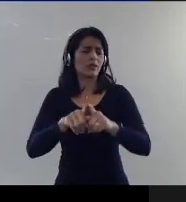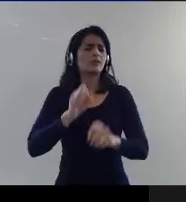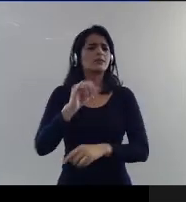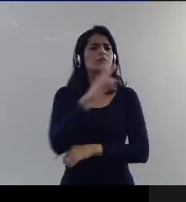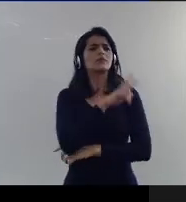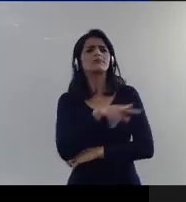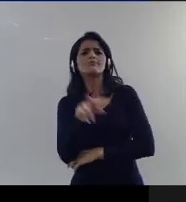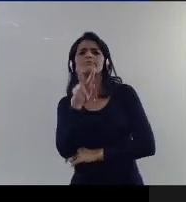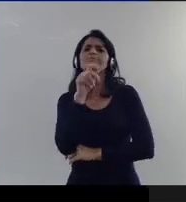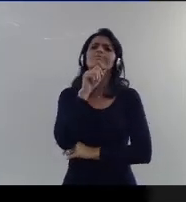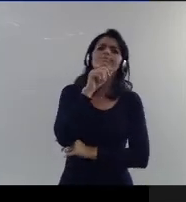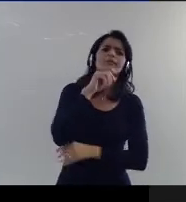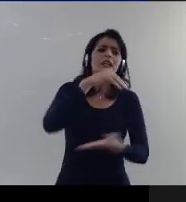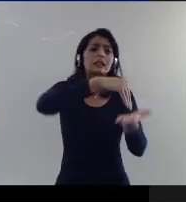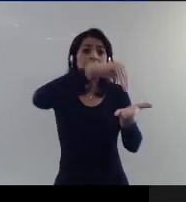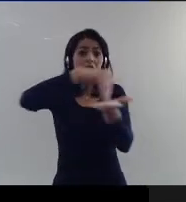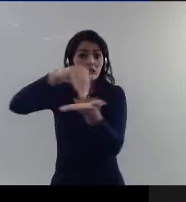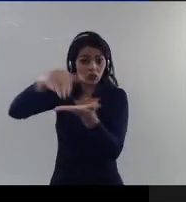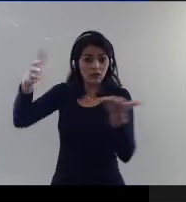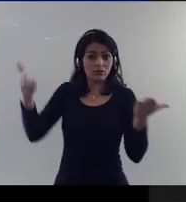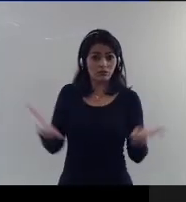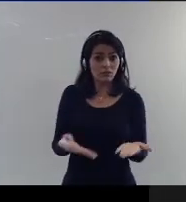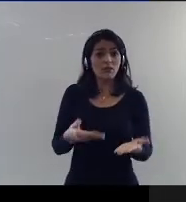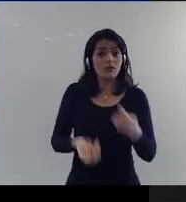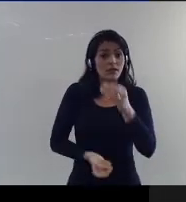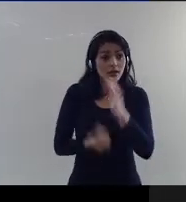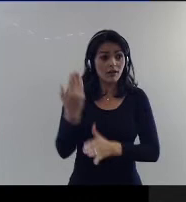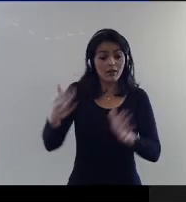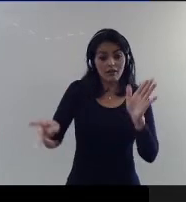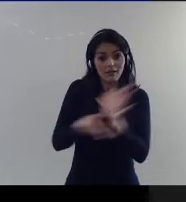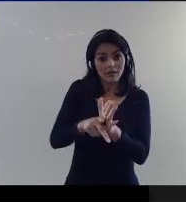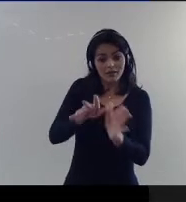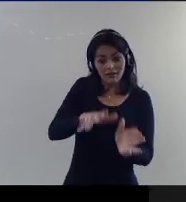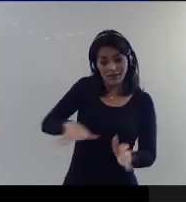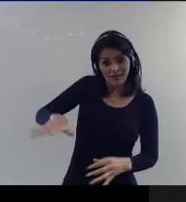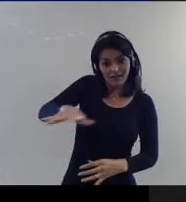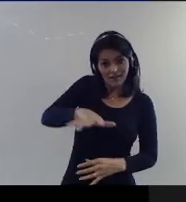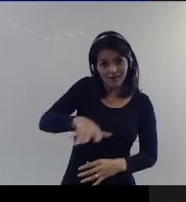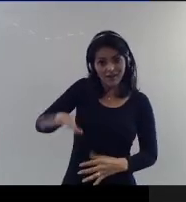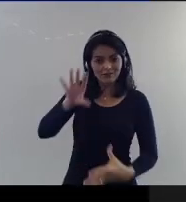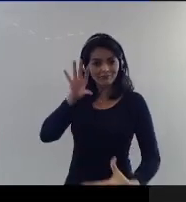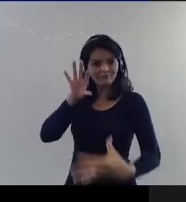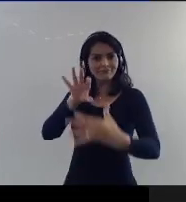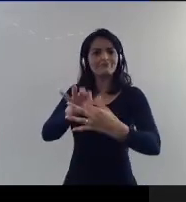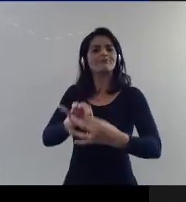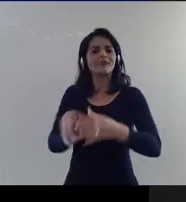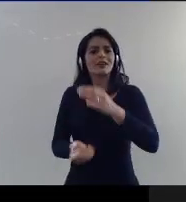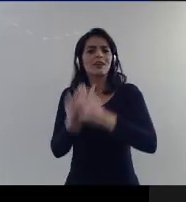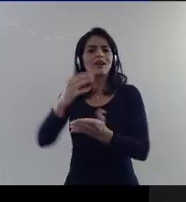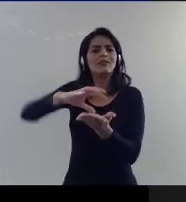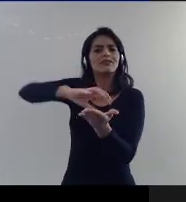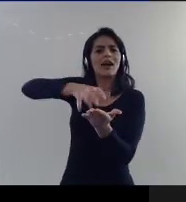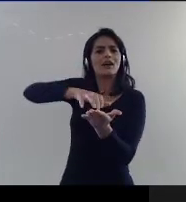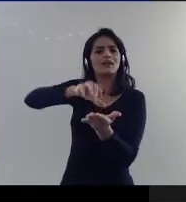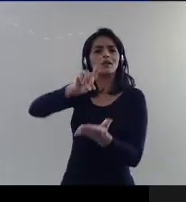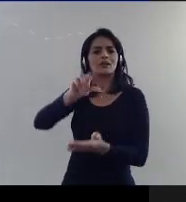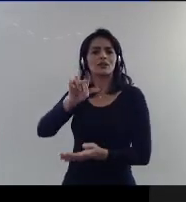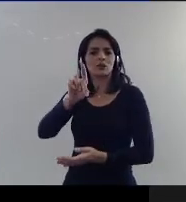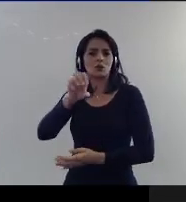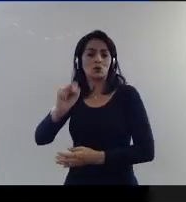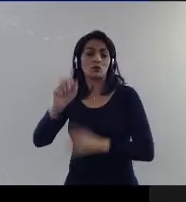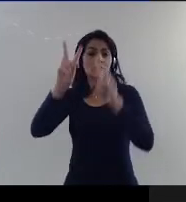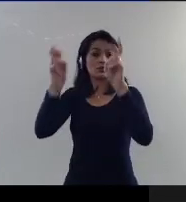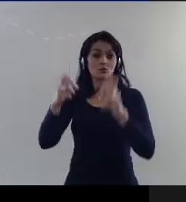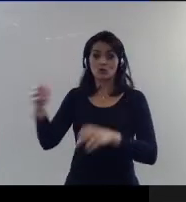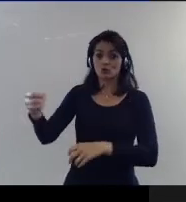ver, né, os escritórios agora, muitos escritórios estão criando a sua área relacionada à produção de dados. É um assunto novo, vem lá